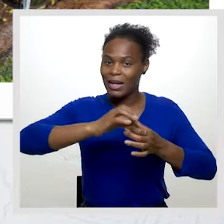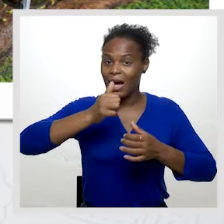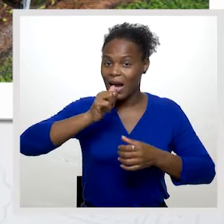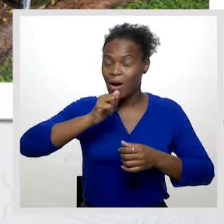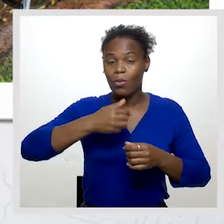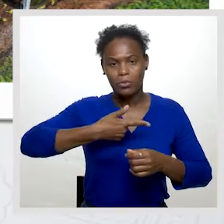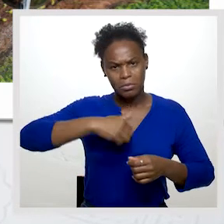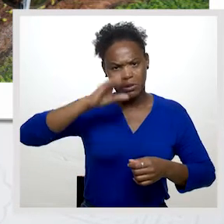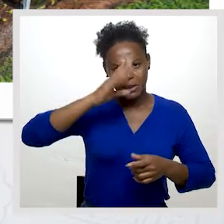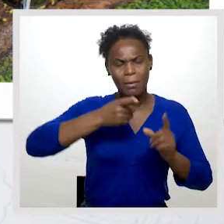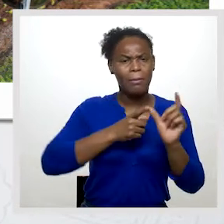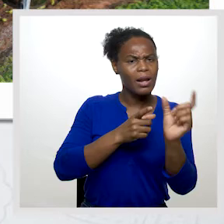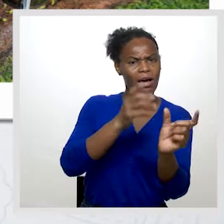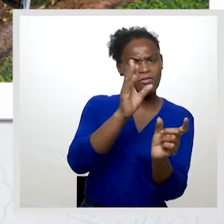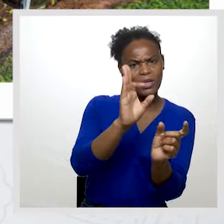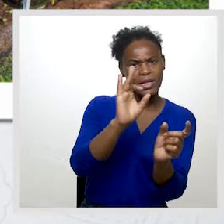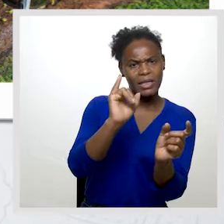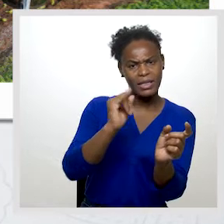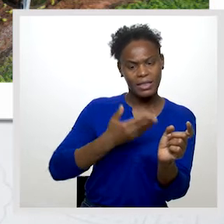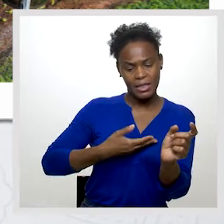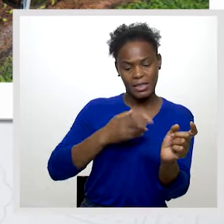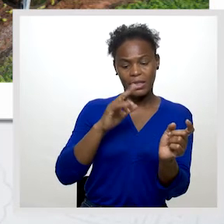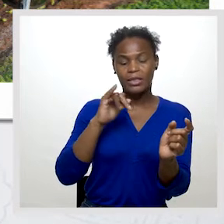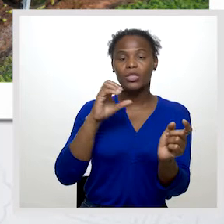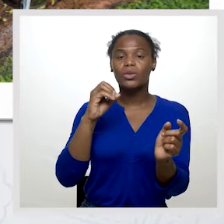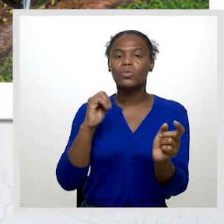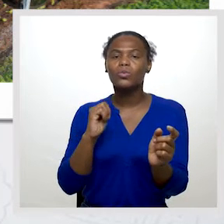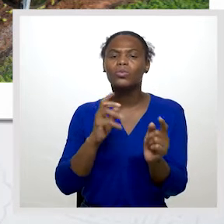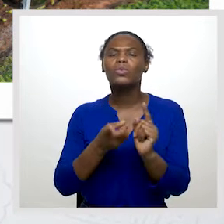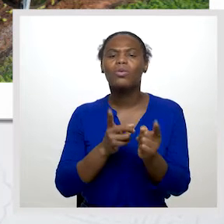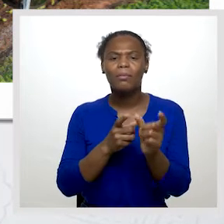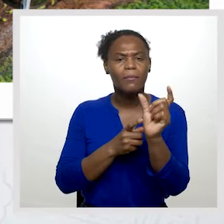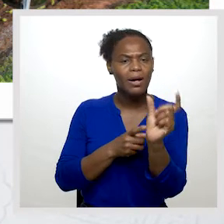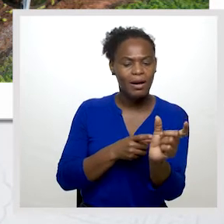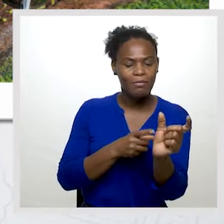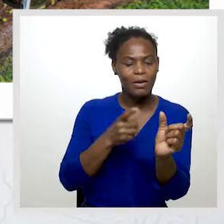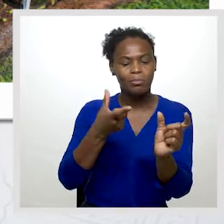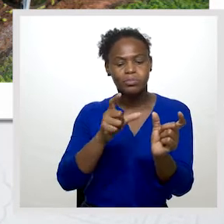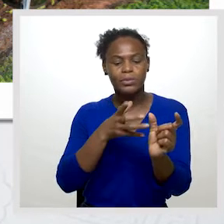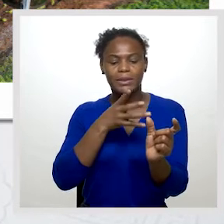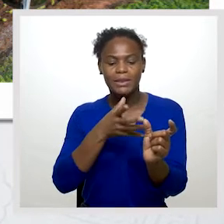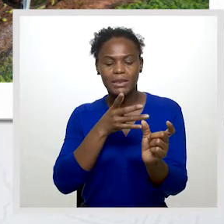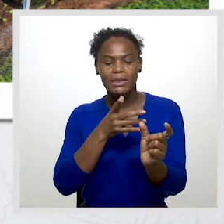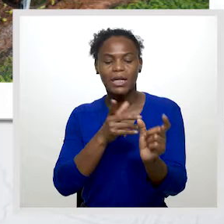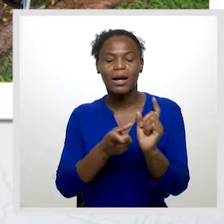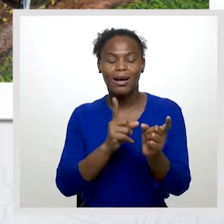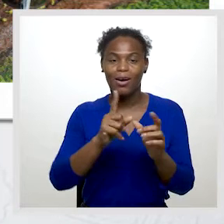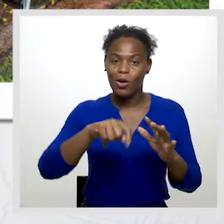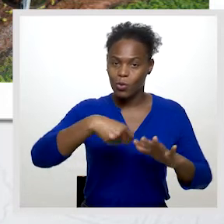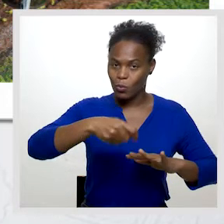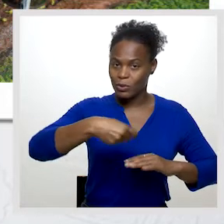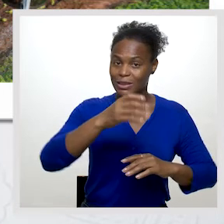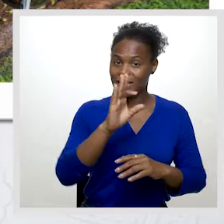dizer, então, que nós já sabemos o que são recursos hídricos, não é? Muito bem, temos como conceito que recursos